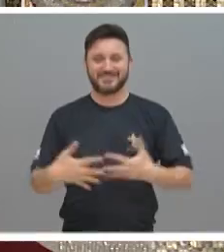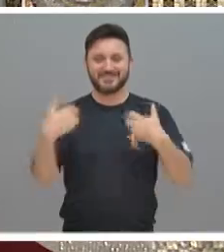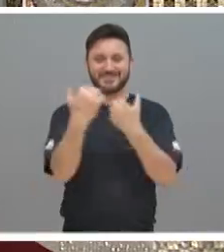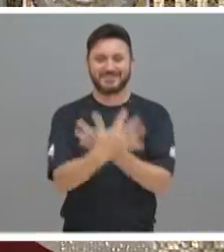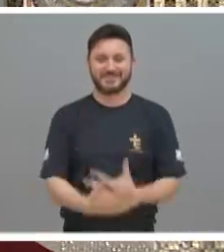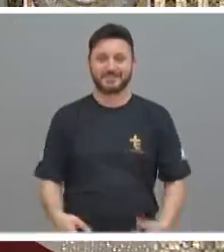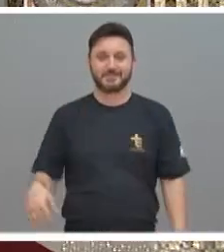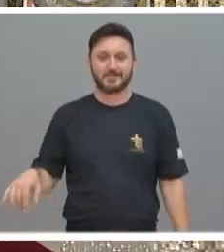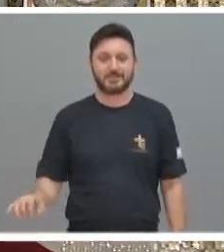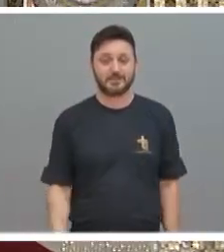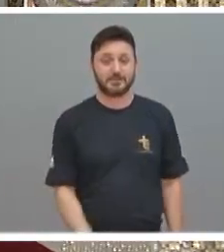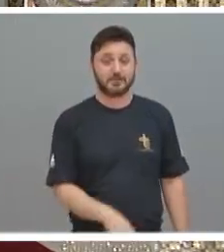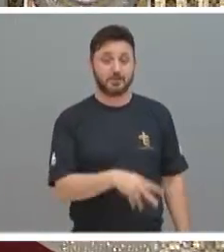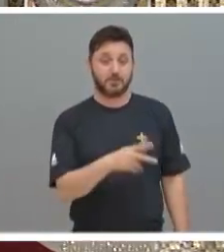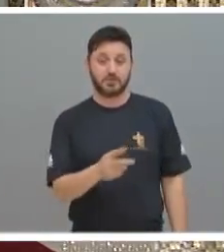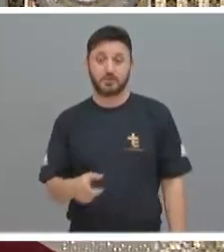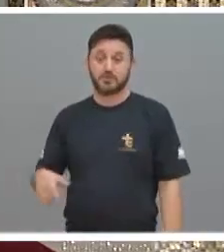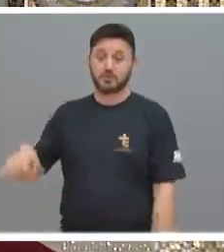cantando.